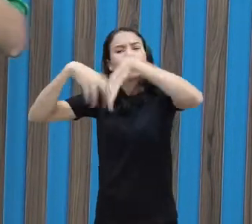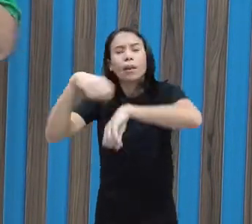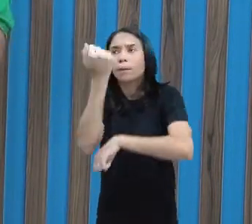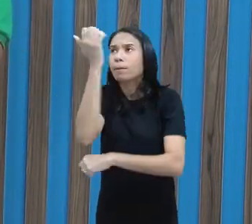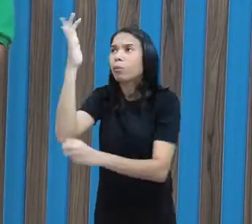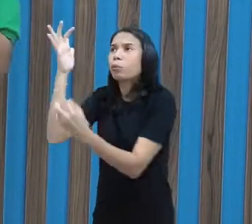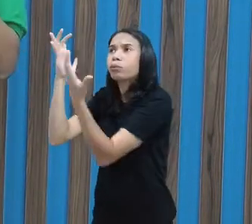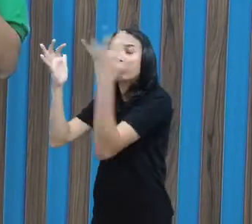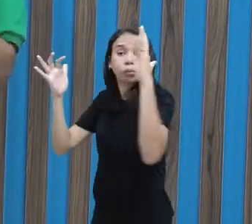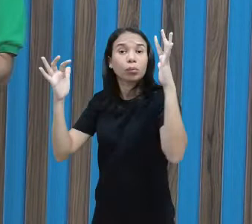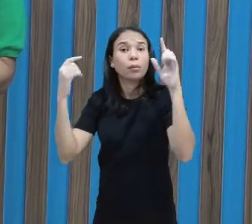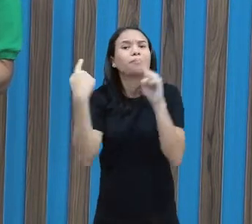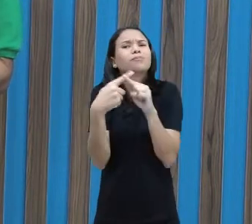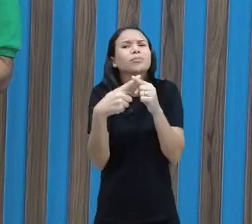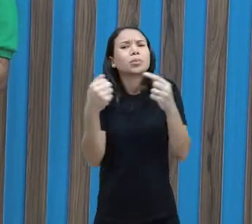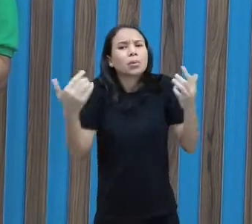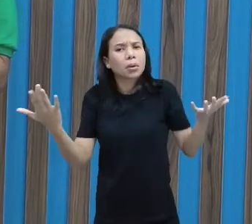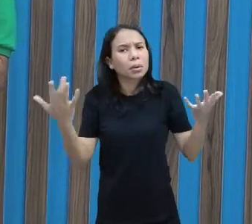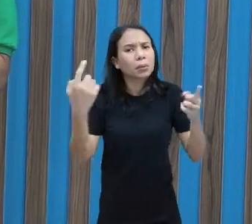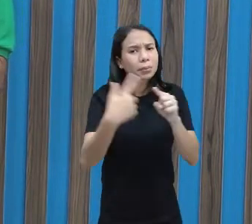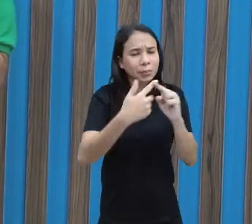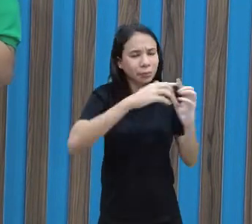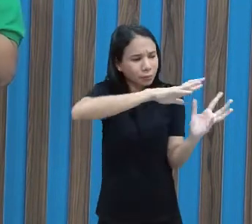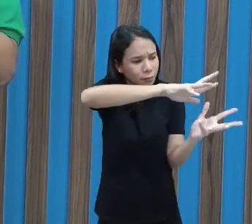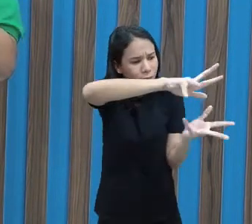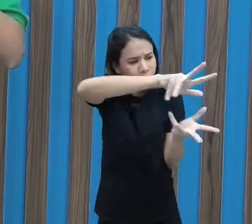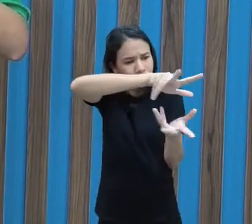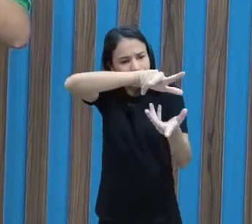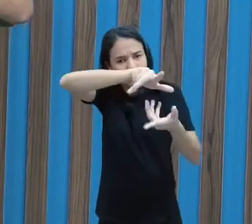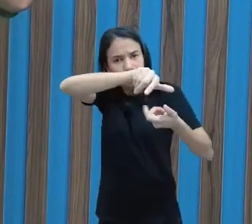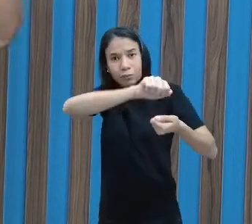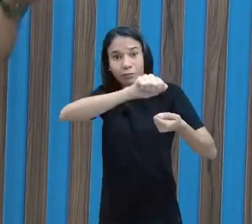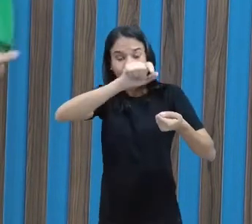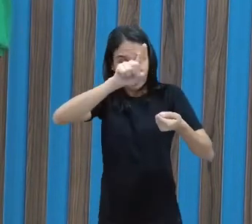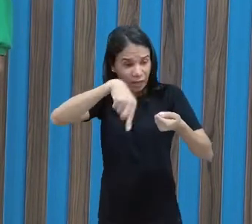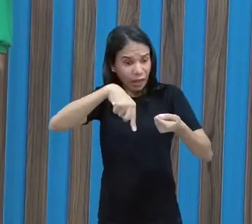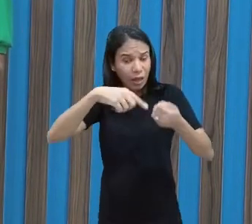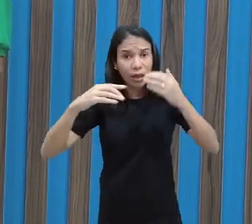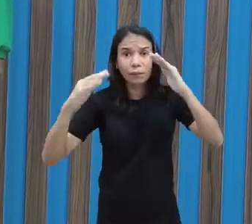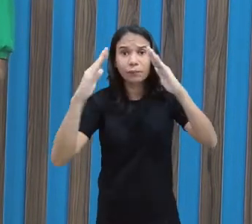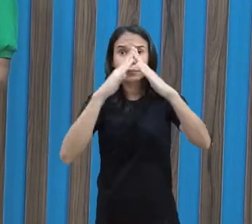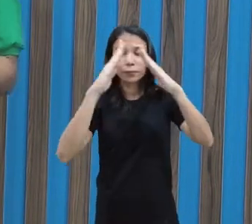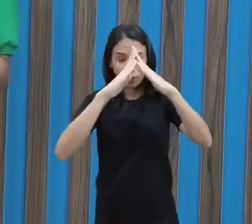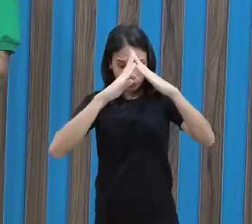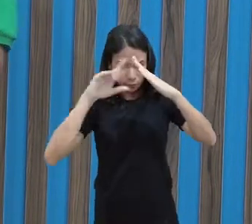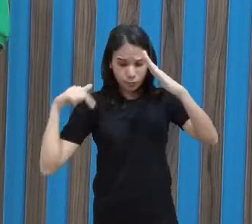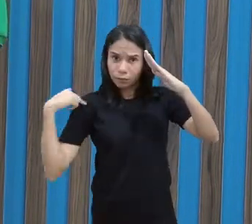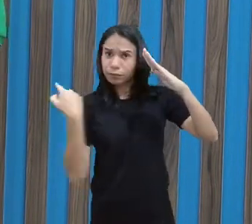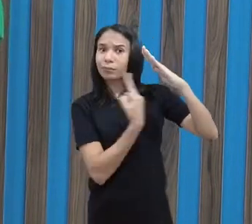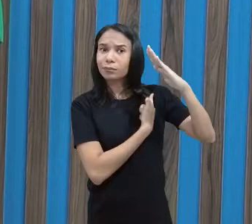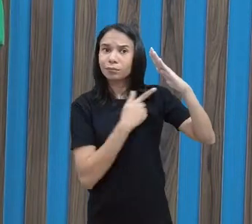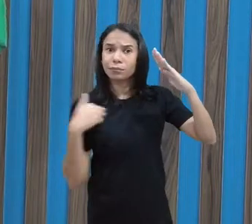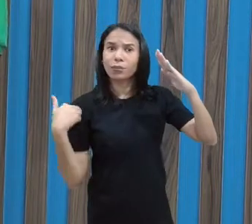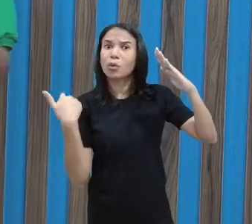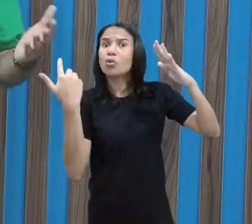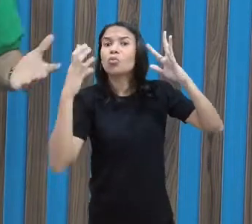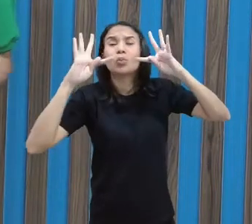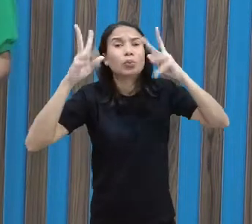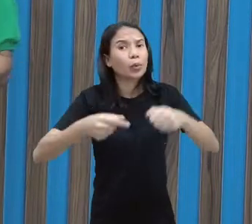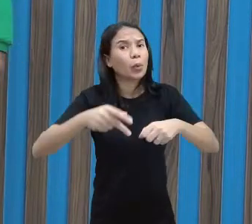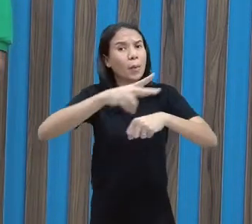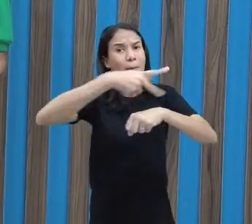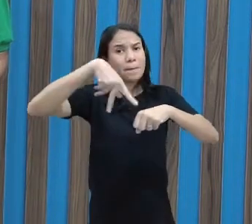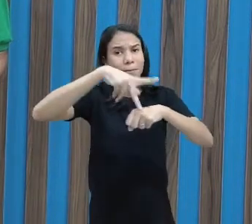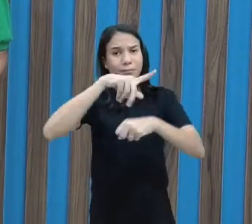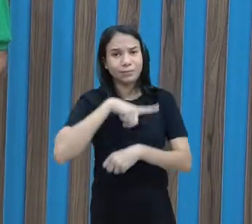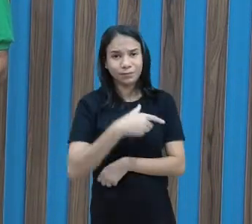porque o planeta Terra ele é a nossa casa. né? Nós habitamos o planeta Terra, todos os países estão